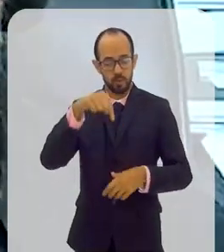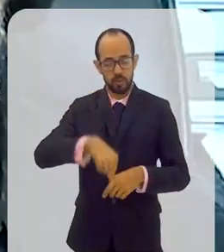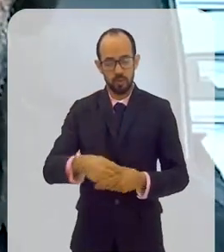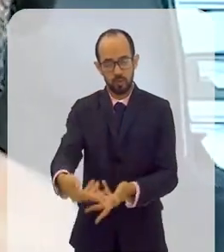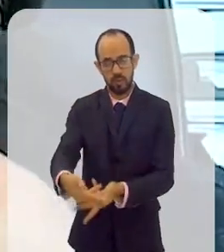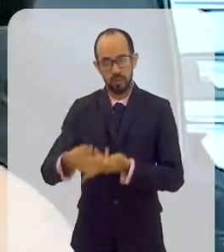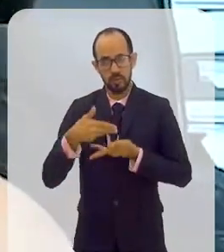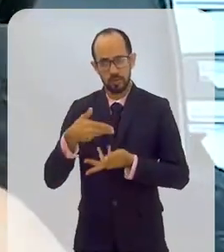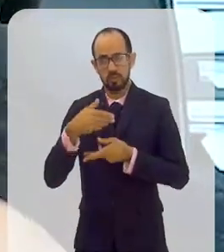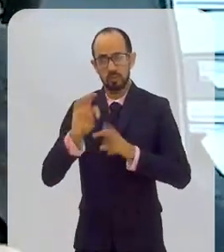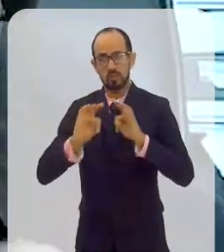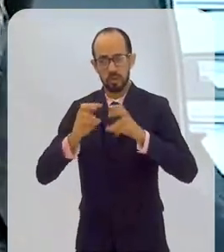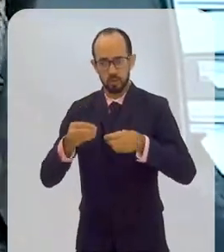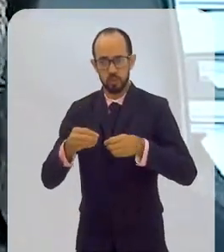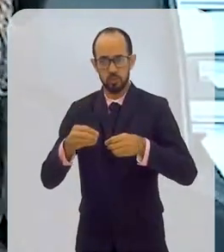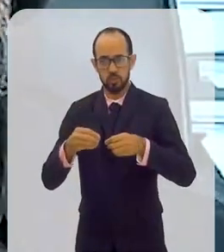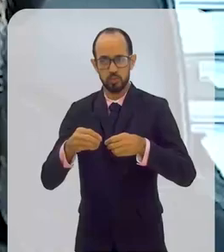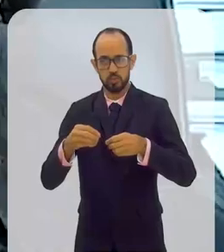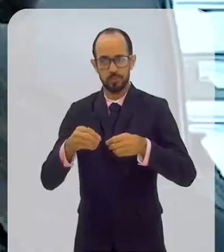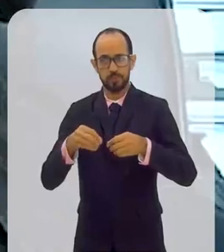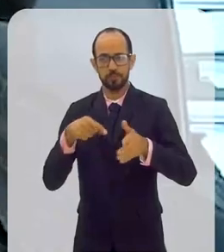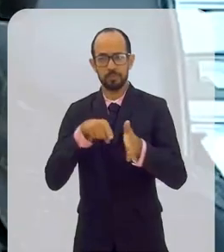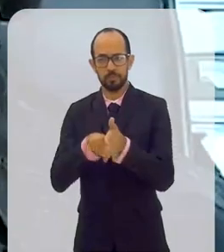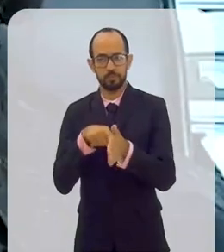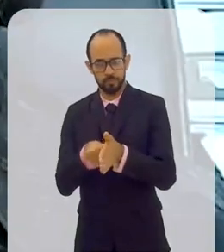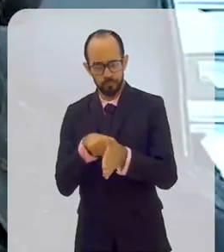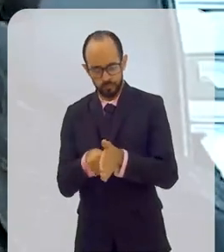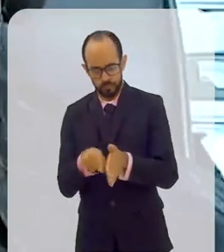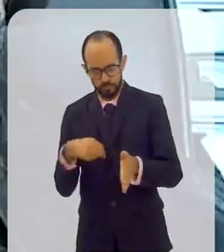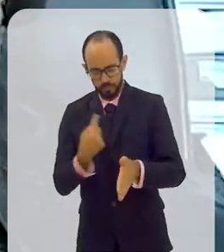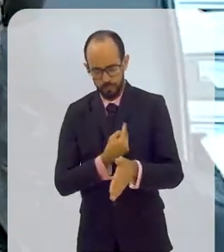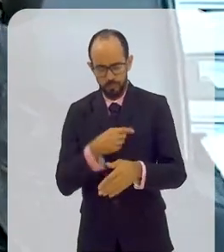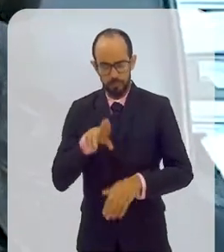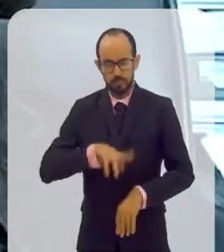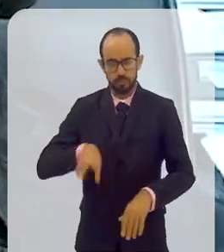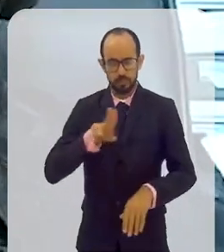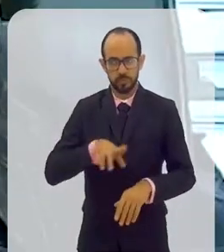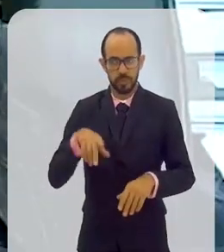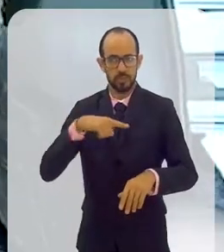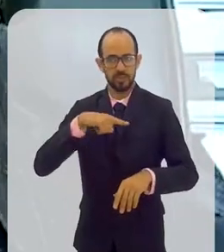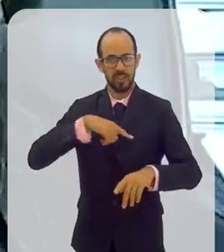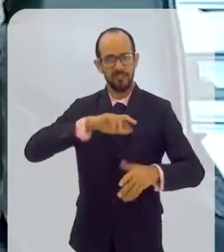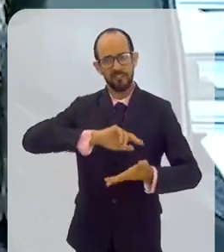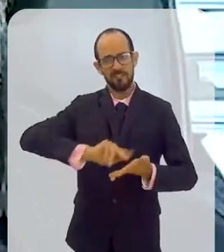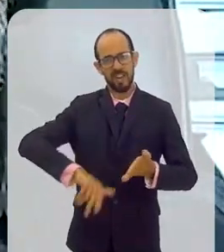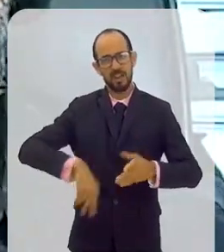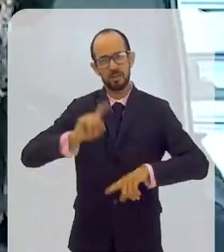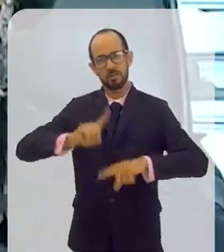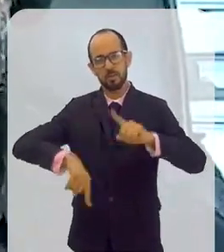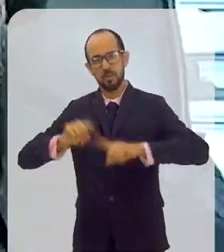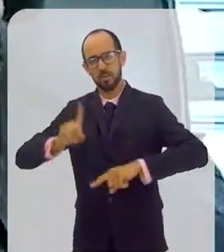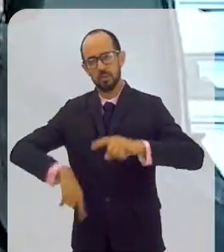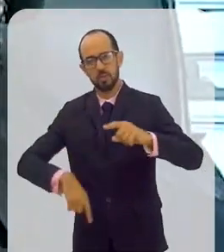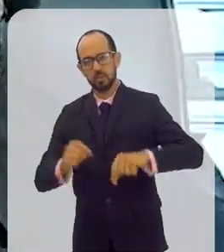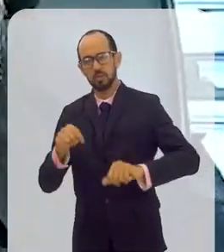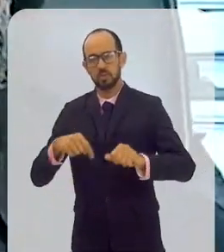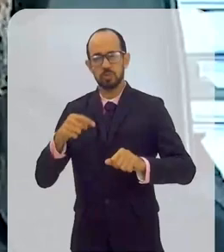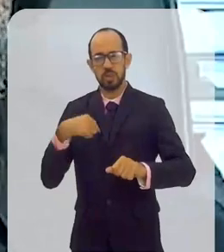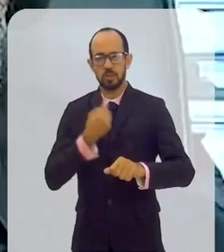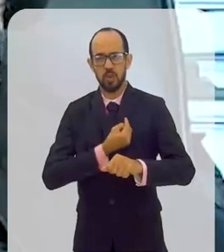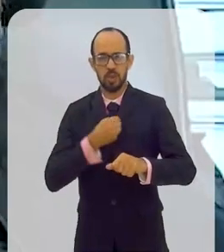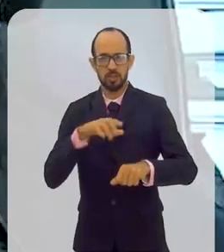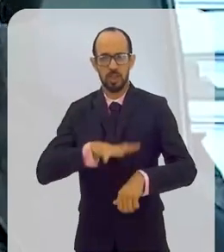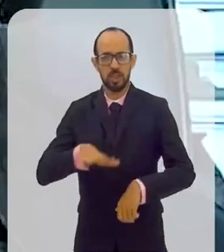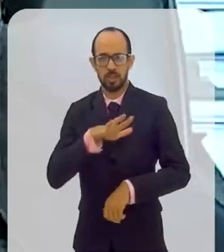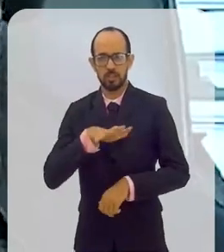atendimento para todos eles. Em termos de pesquisa, a nossa universidade tem muitos produtos que têm sido colocados na nossa região e fora